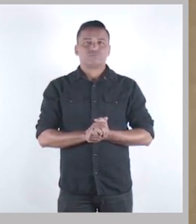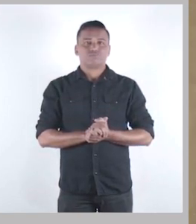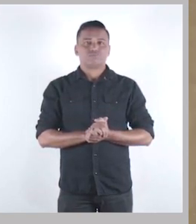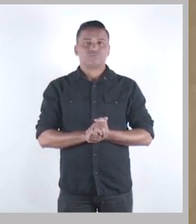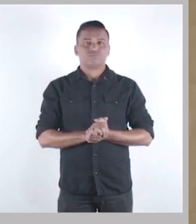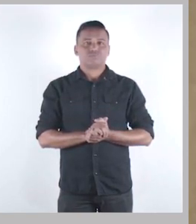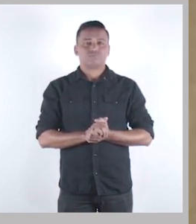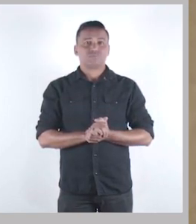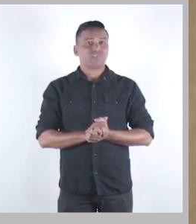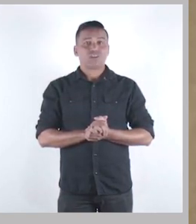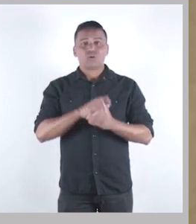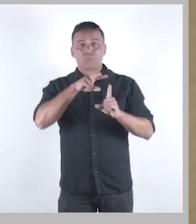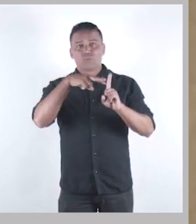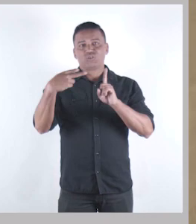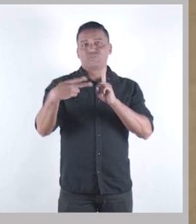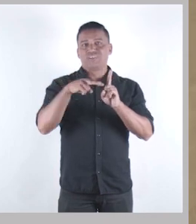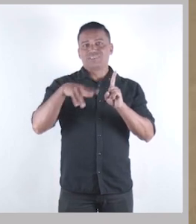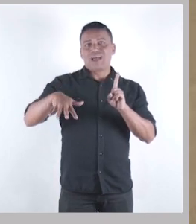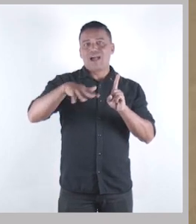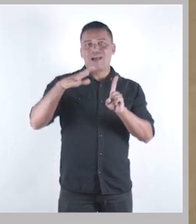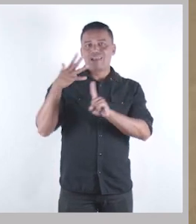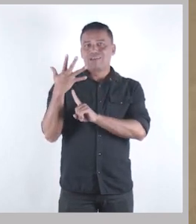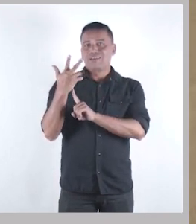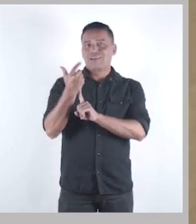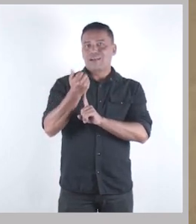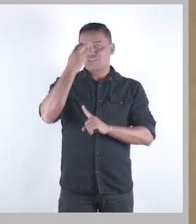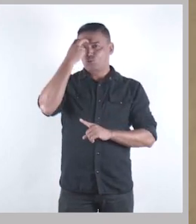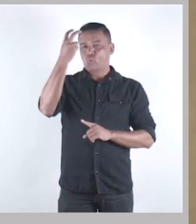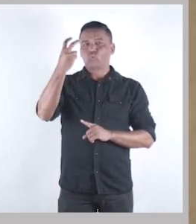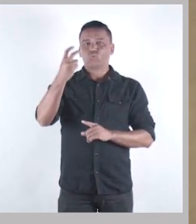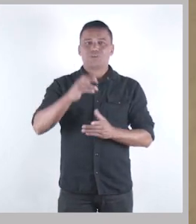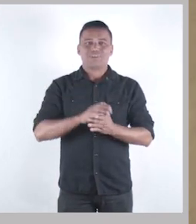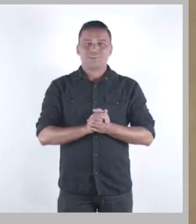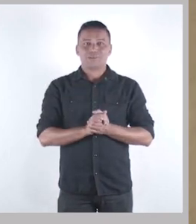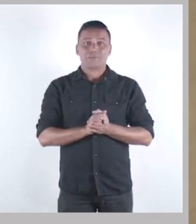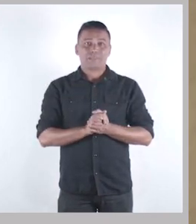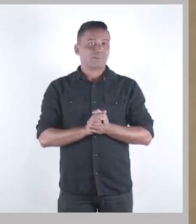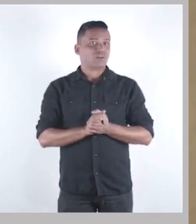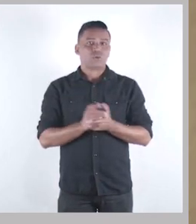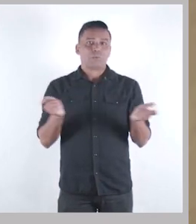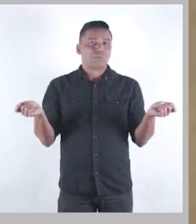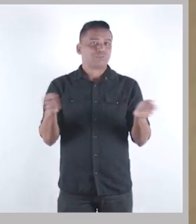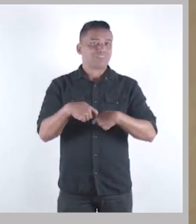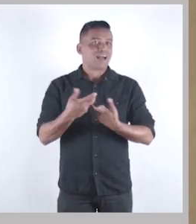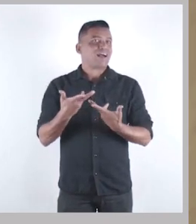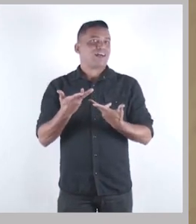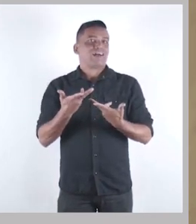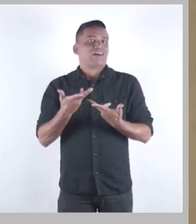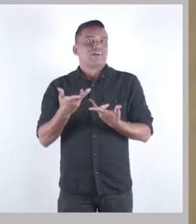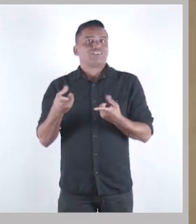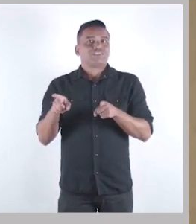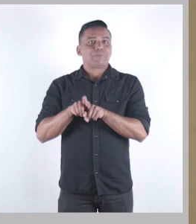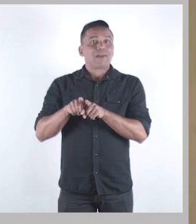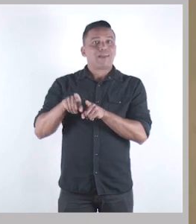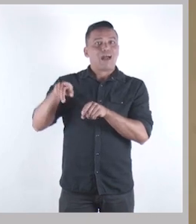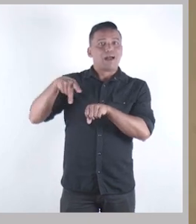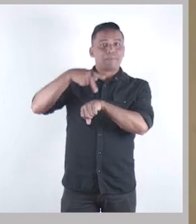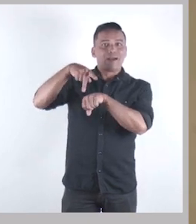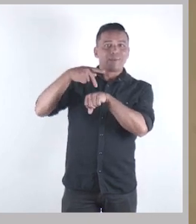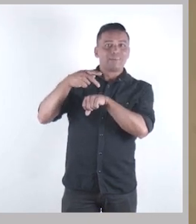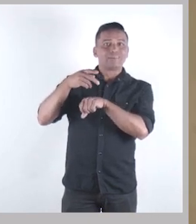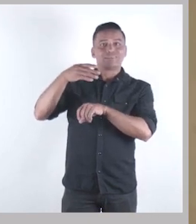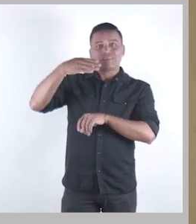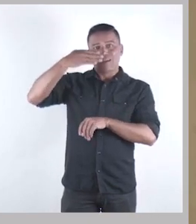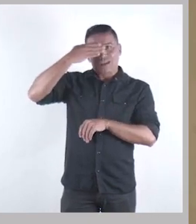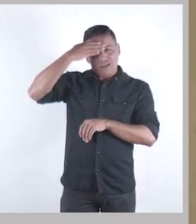cultural, do ponto de vista cultural. Eu já gostava, e a possibilidade que nós tínhamos e o empenho que os cubanos têm para desenvolver essas